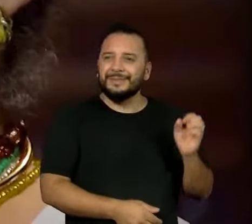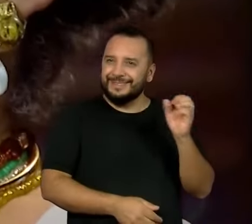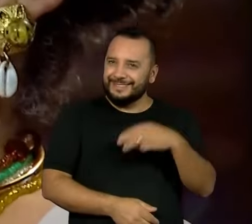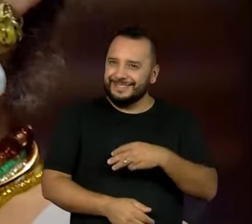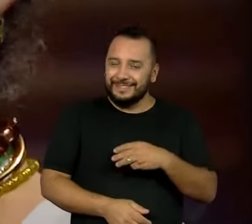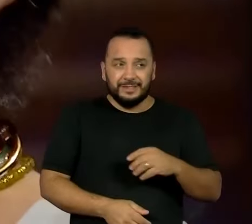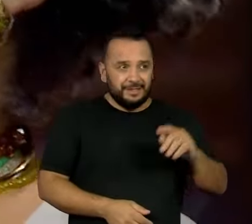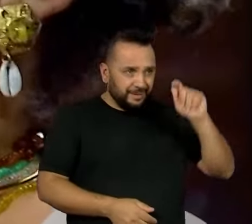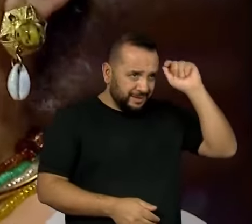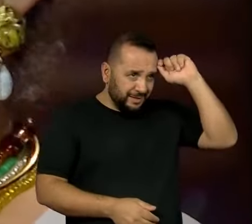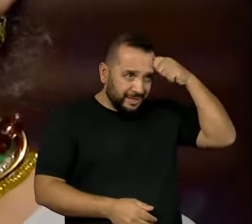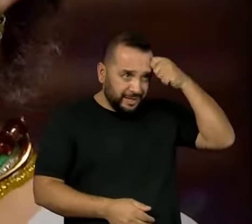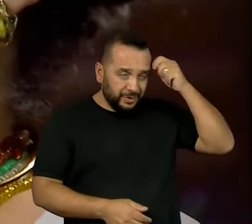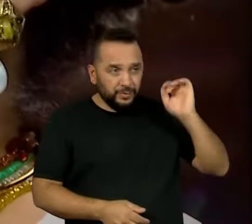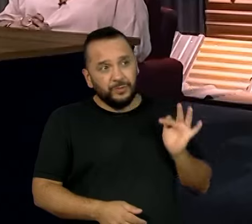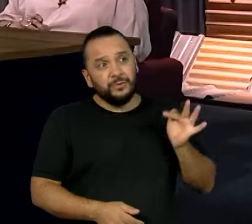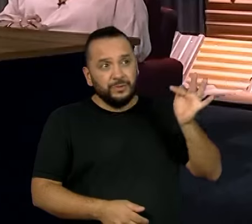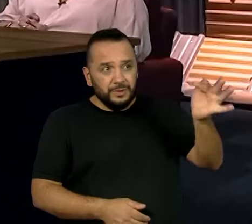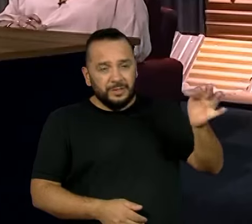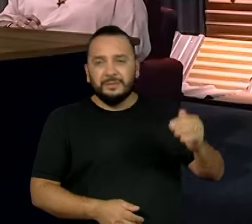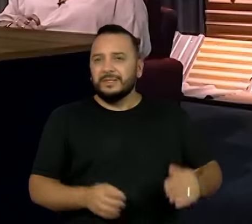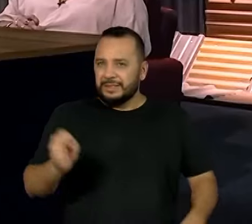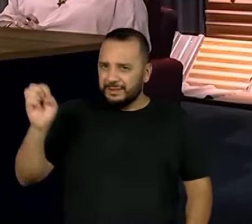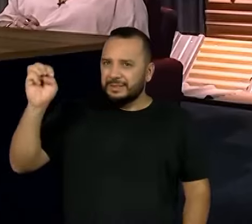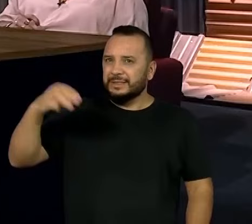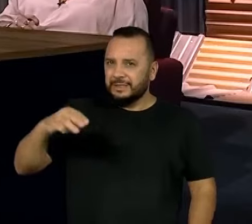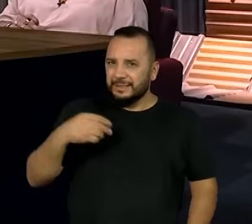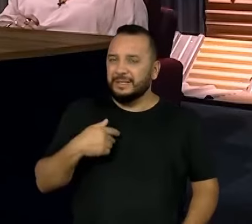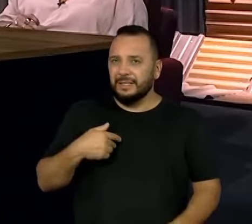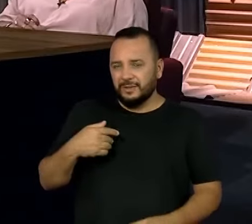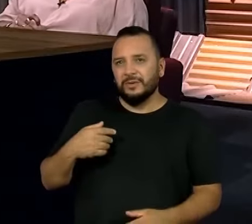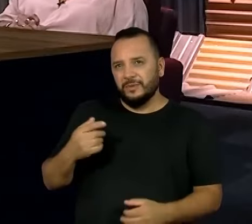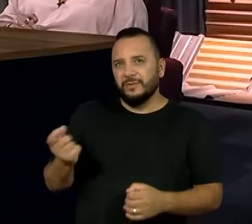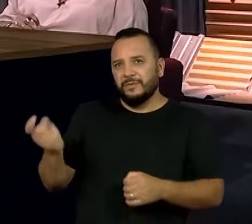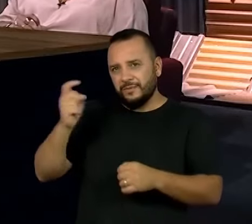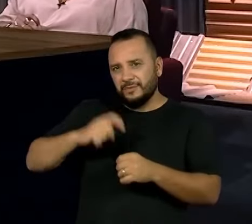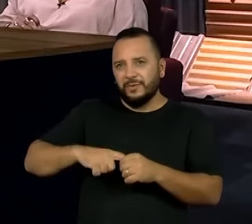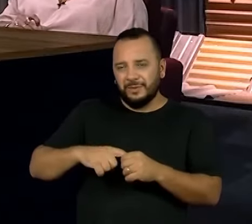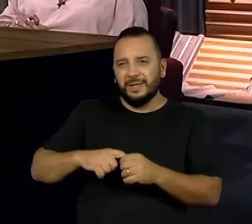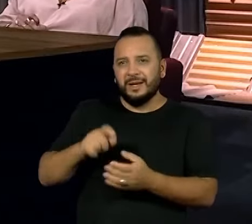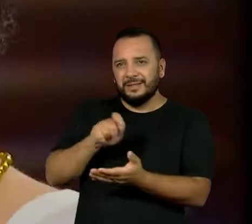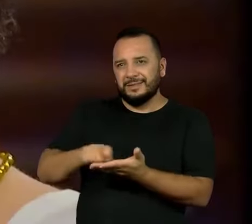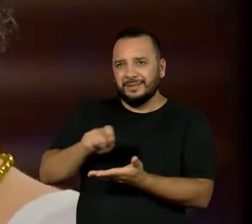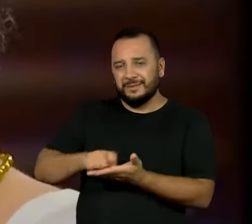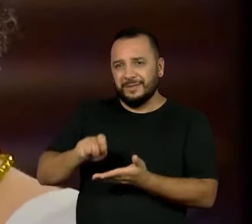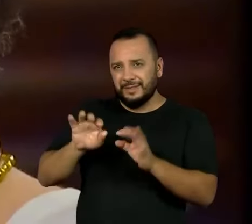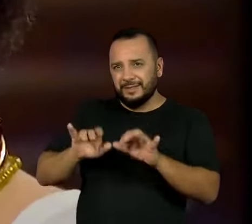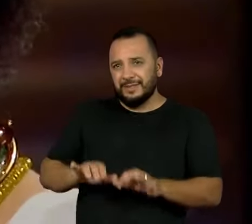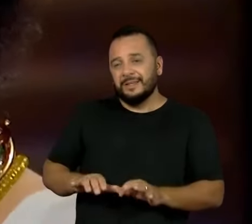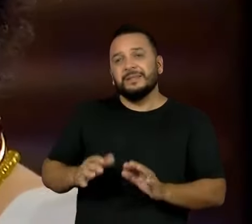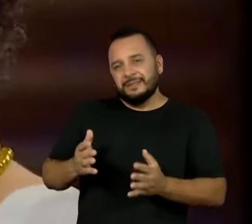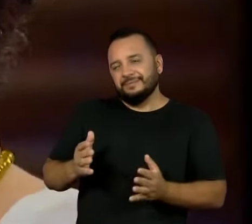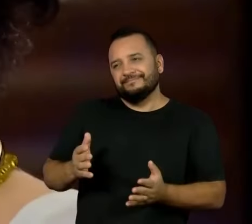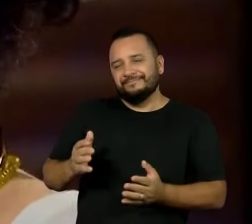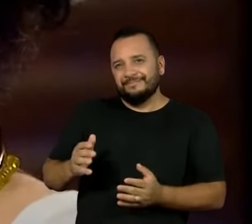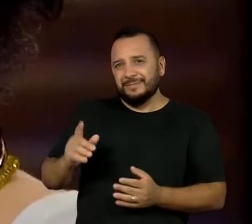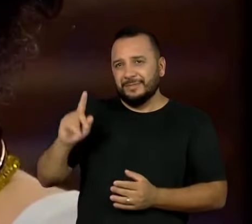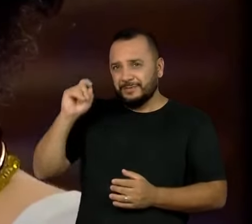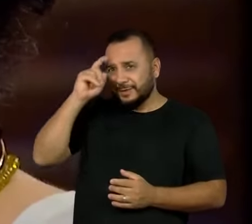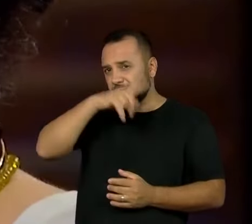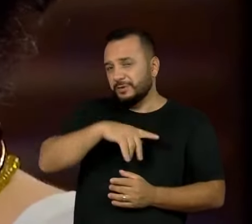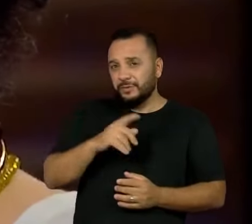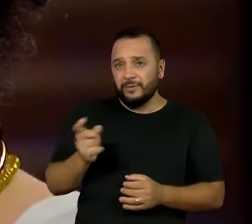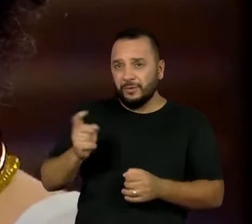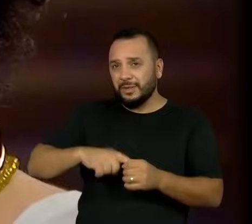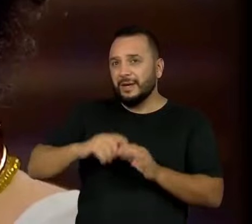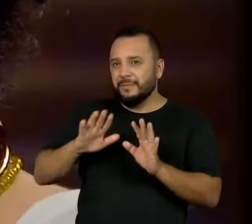futurismo é isso sim difícil voltar a escrever depois do defeito de cor Eu não esperava essa essa recepção que ele